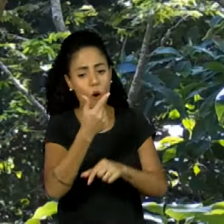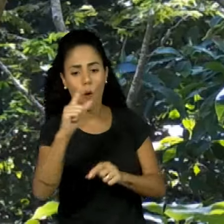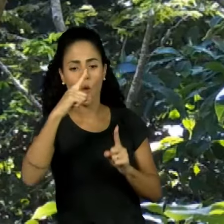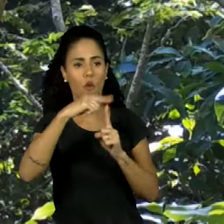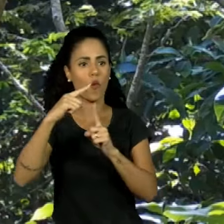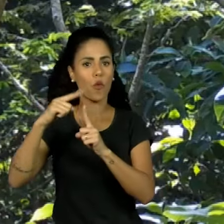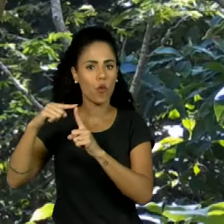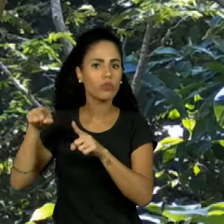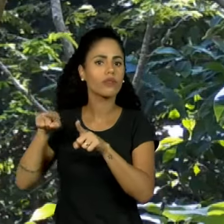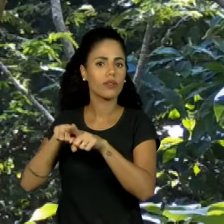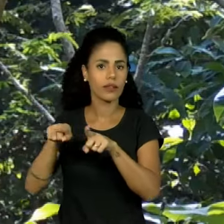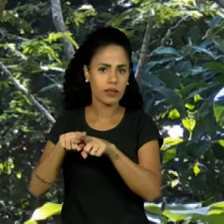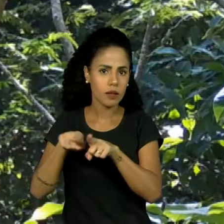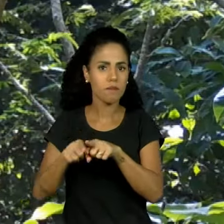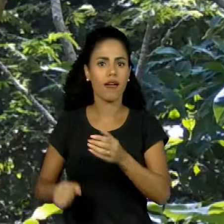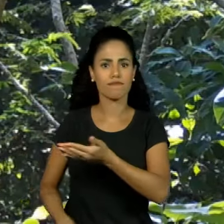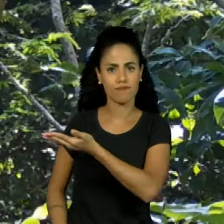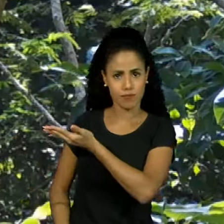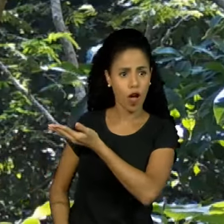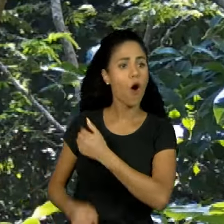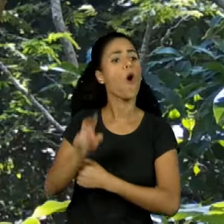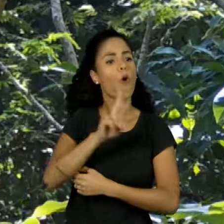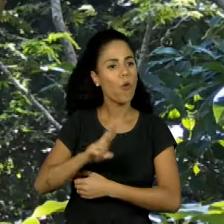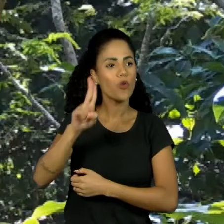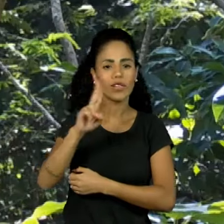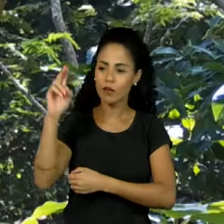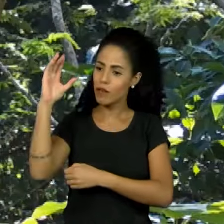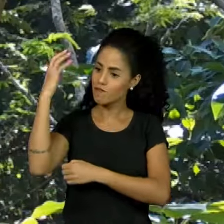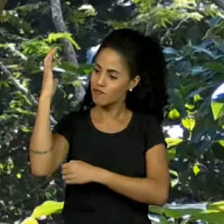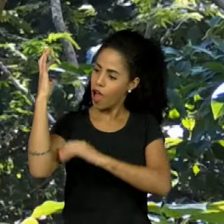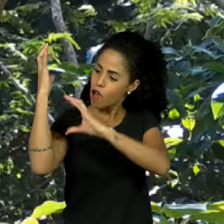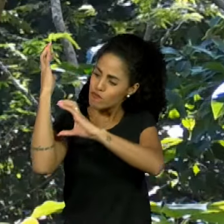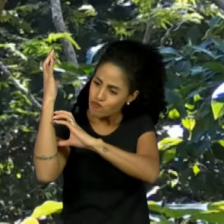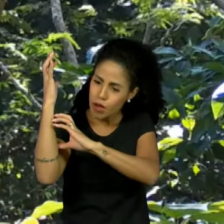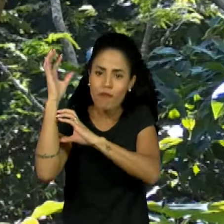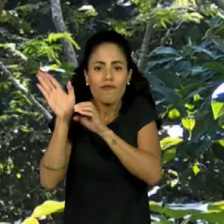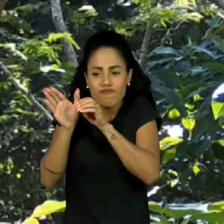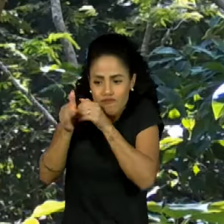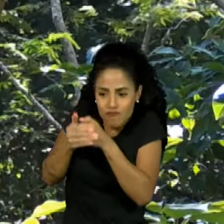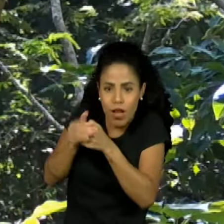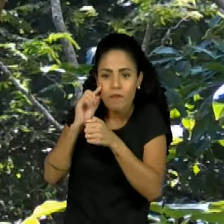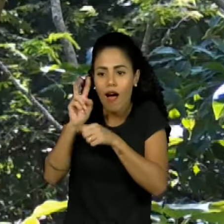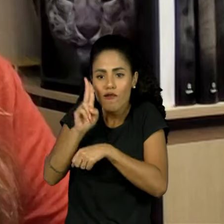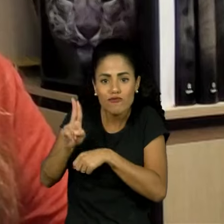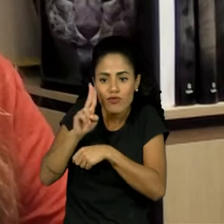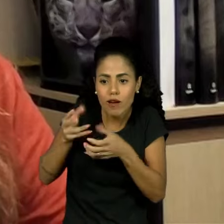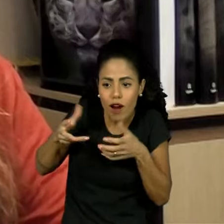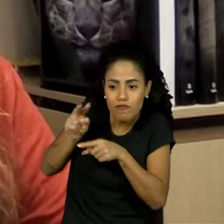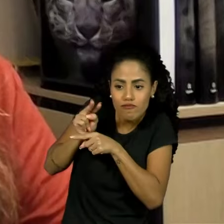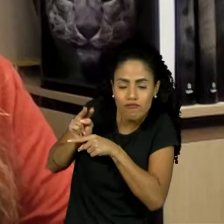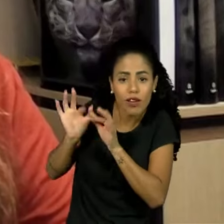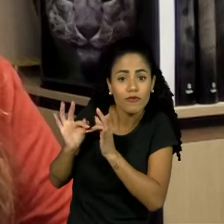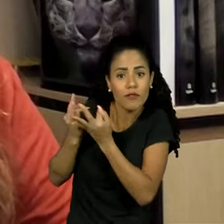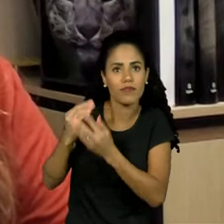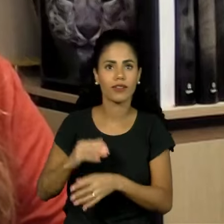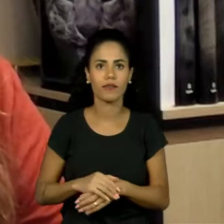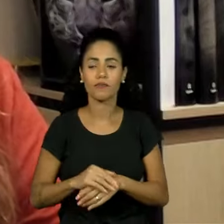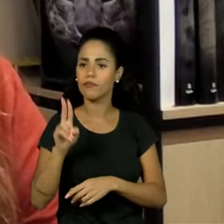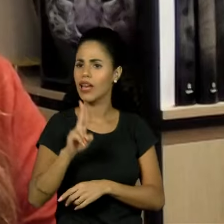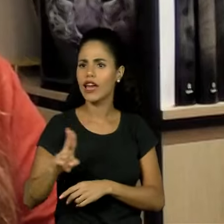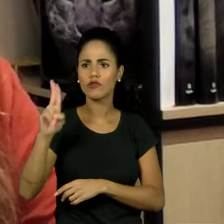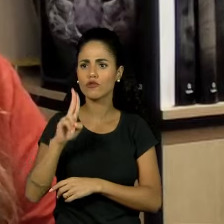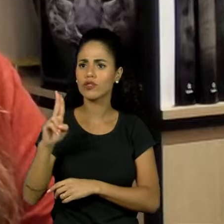o gambá, também utilizam, até para fazer os ninhos para os filhotes. Eles usam esses ocos para